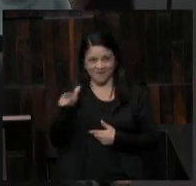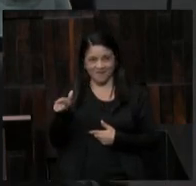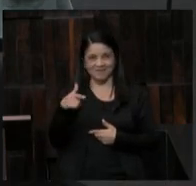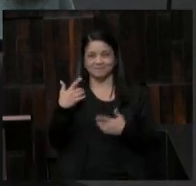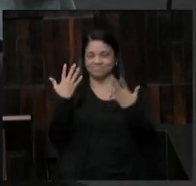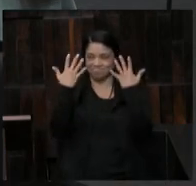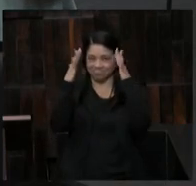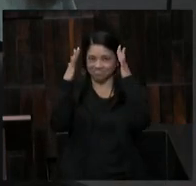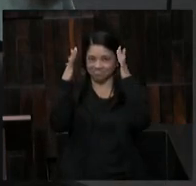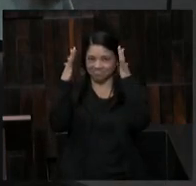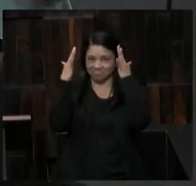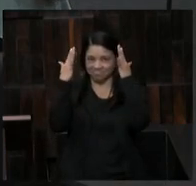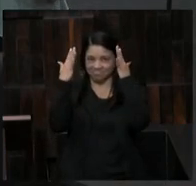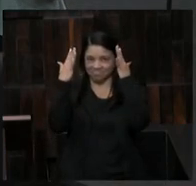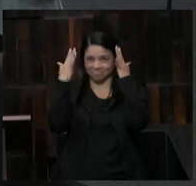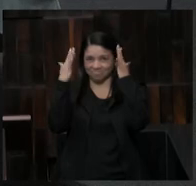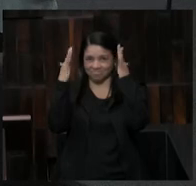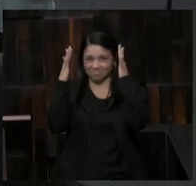ela.